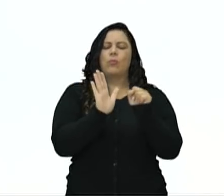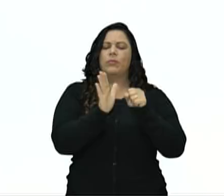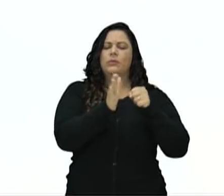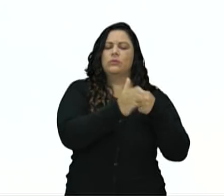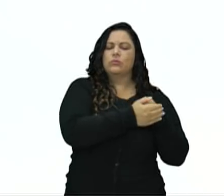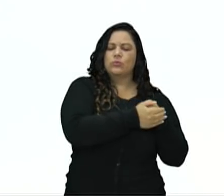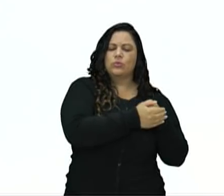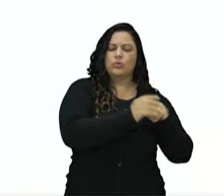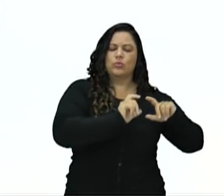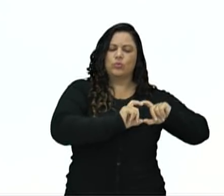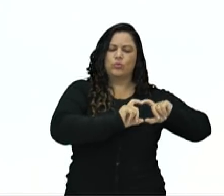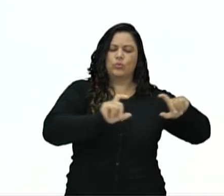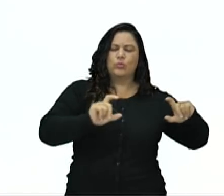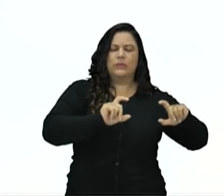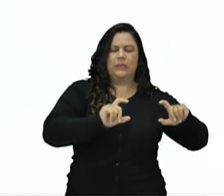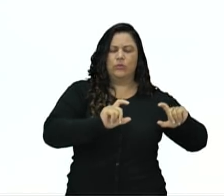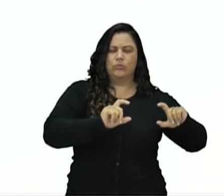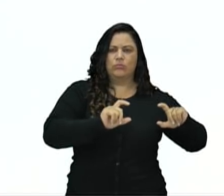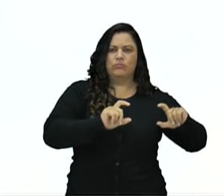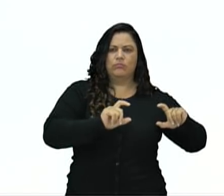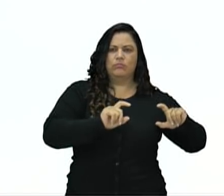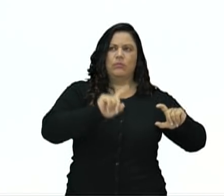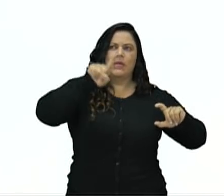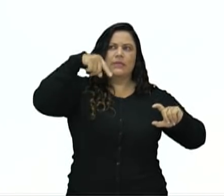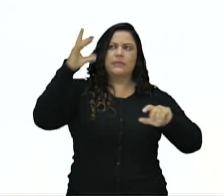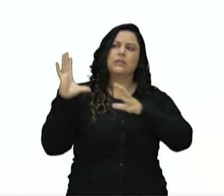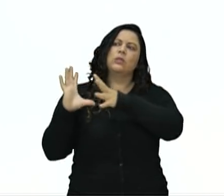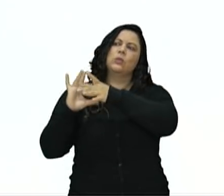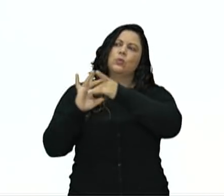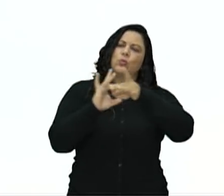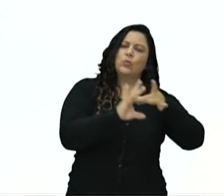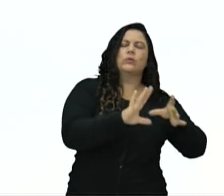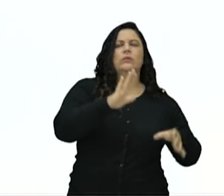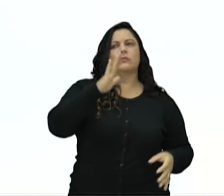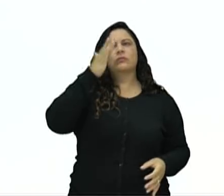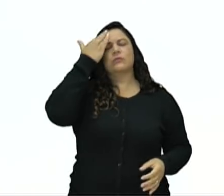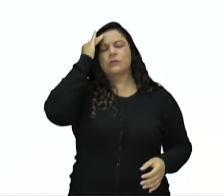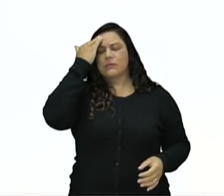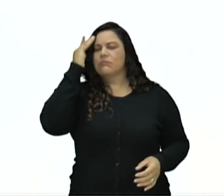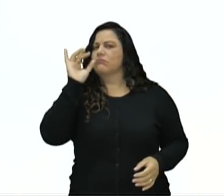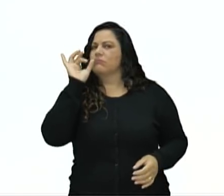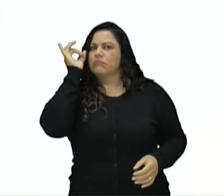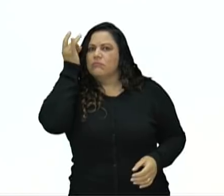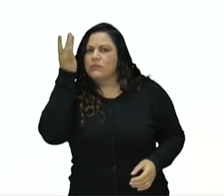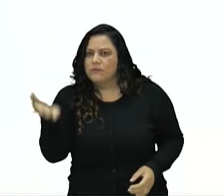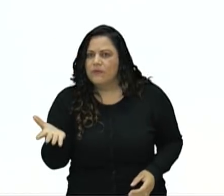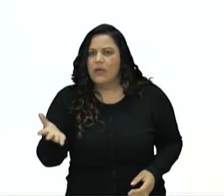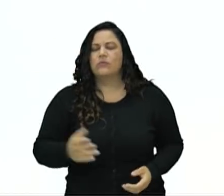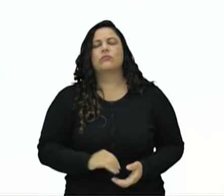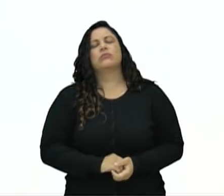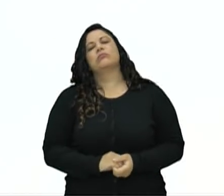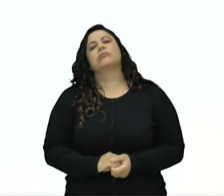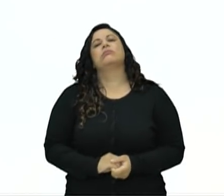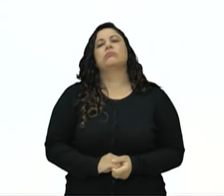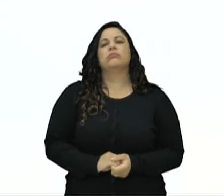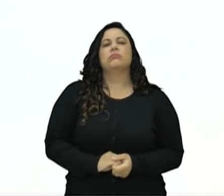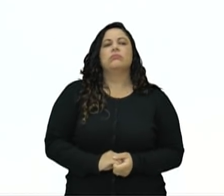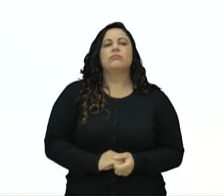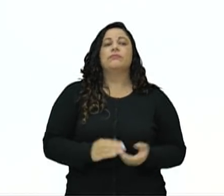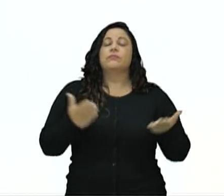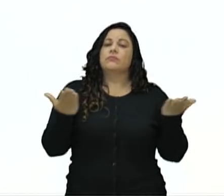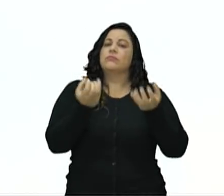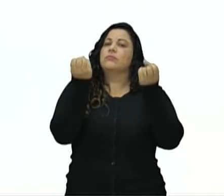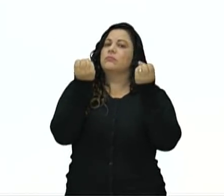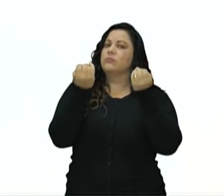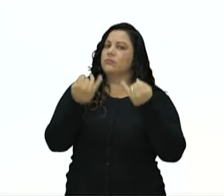que fica subentendido pelo contexto e que é facilmente identificado. Né? Então, como eu disse para vocês,